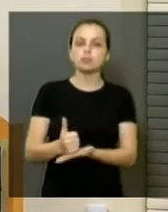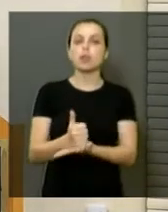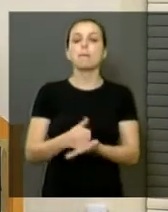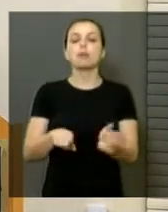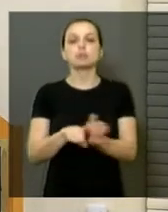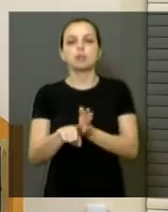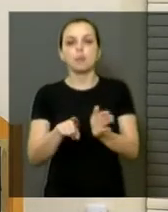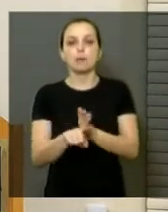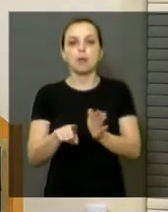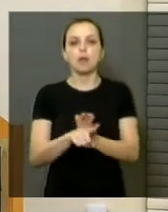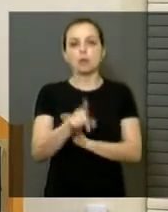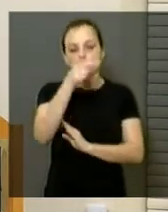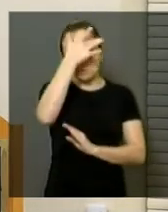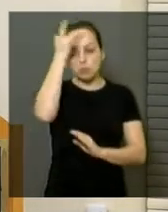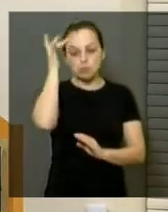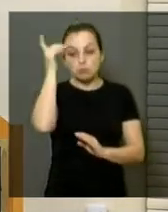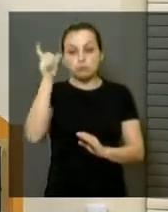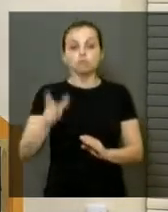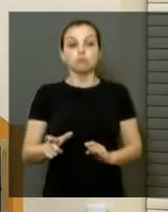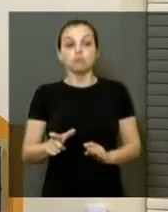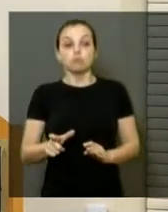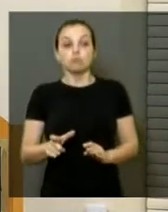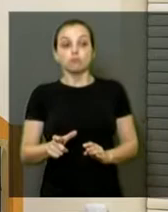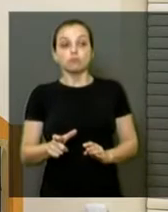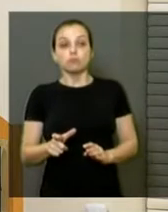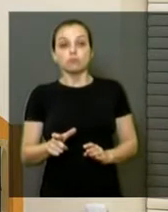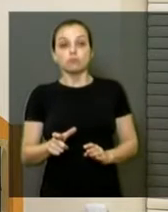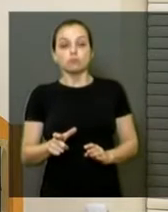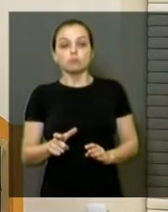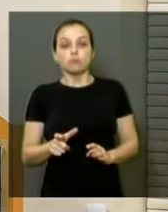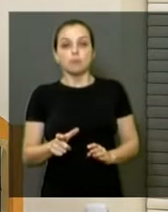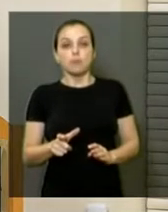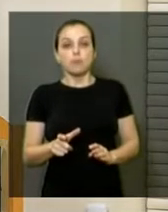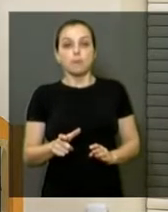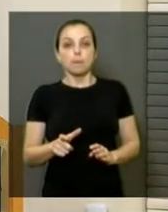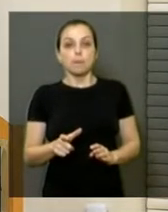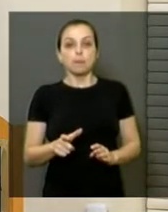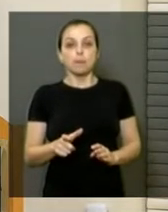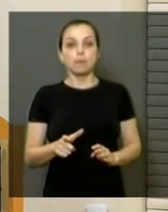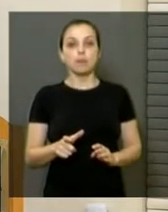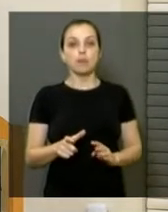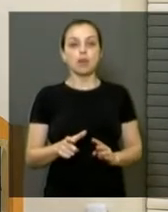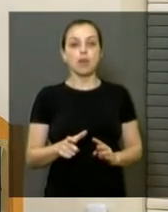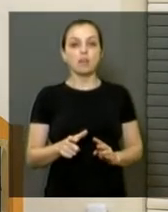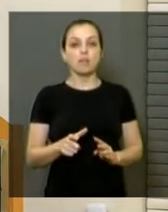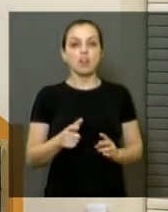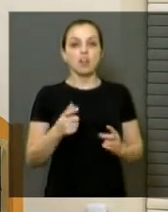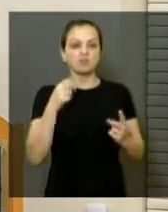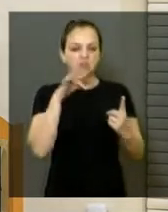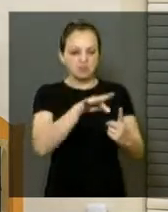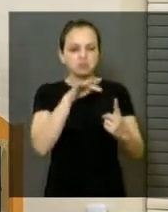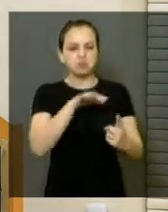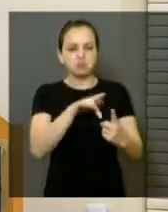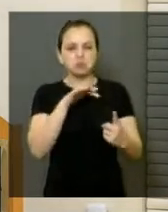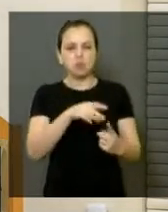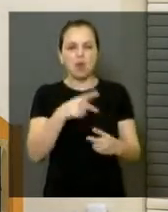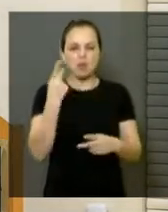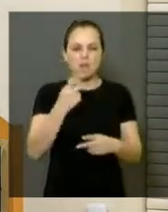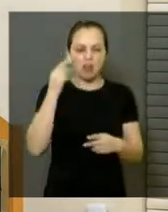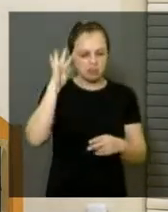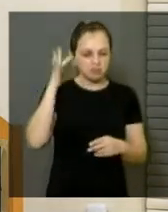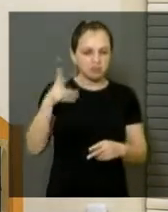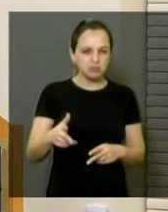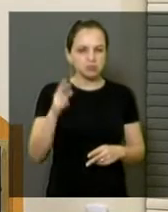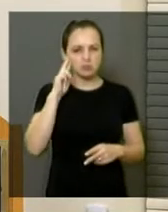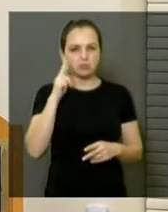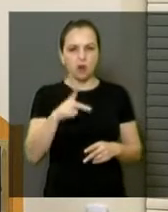questiona, essa pessoa automaticamente acaba, né, servindo como bode expiatório entre os demais, porque todo mundo acha ótimo, olha, está vendo, prefeito, aquele ali